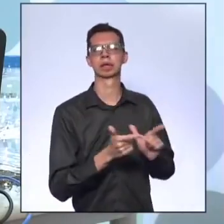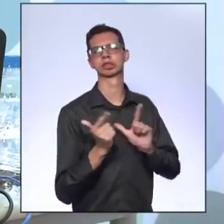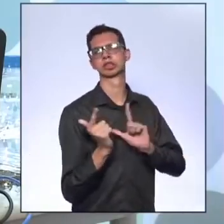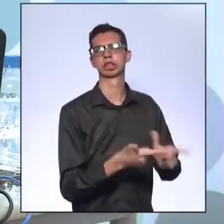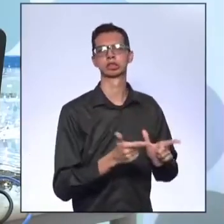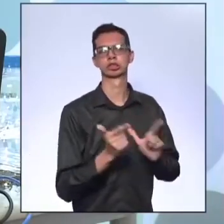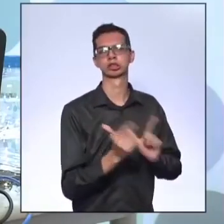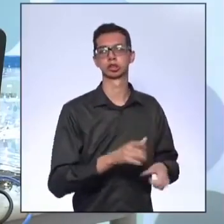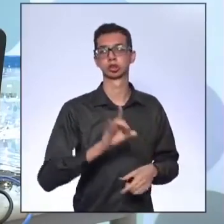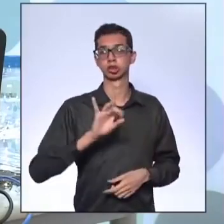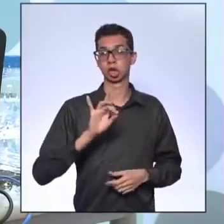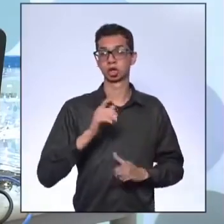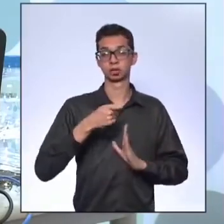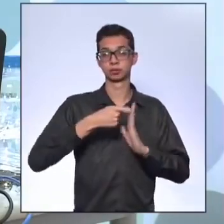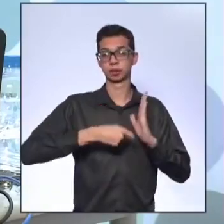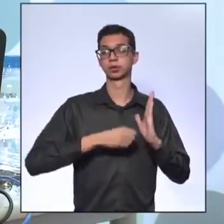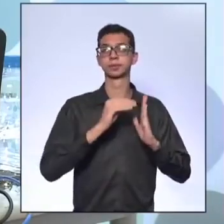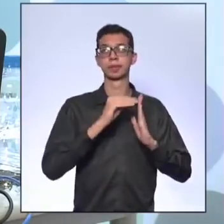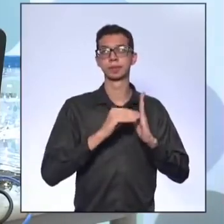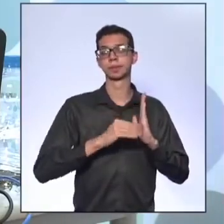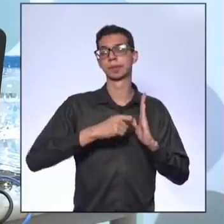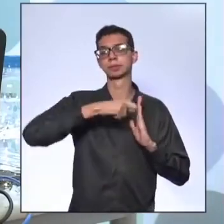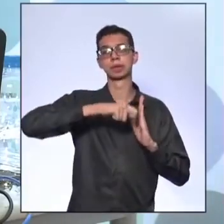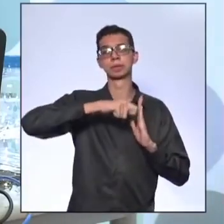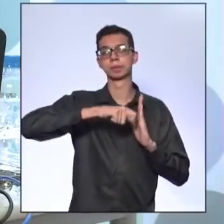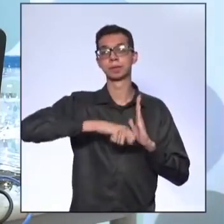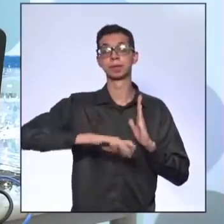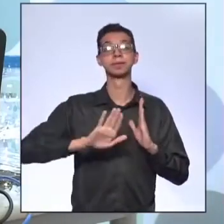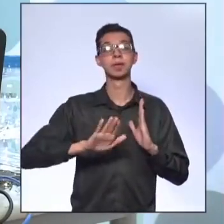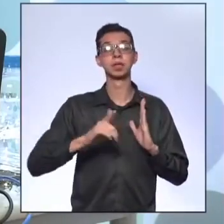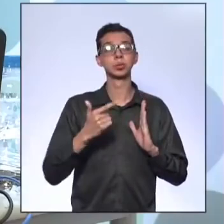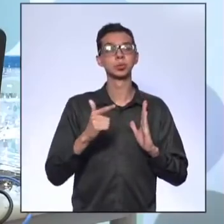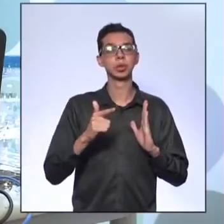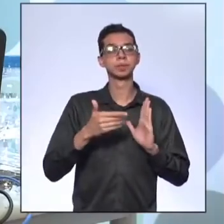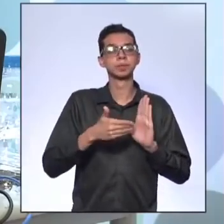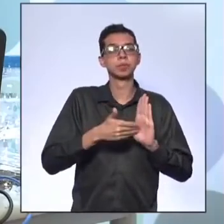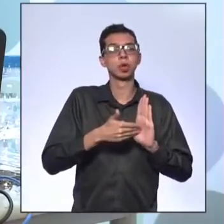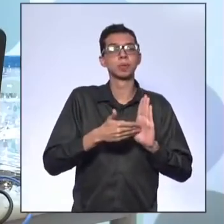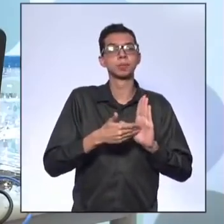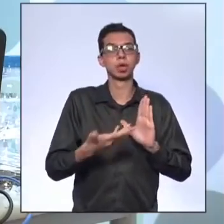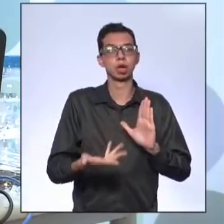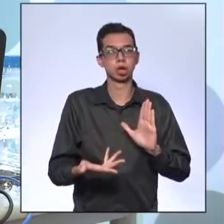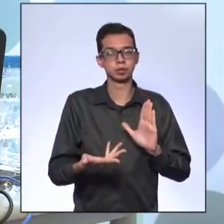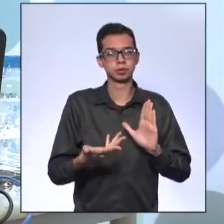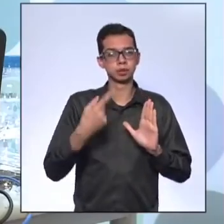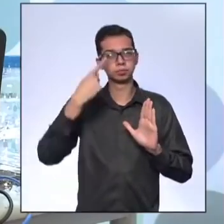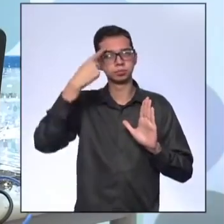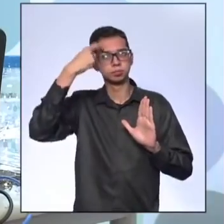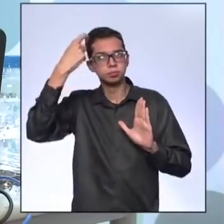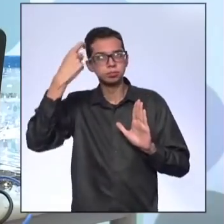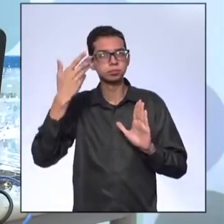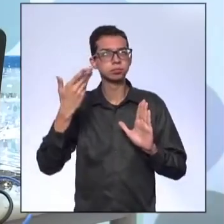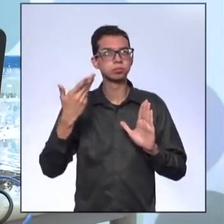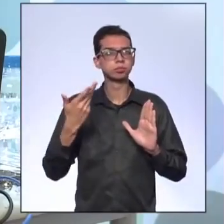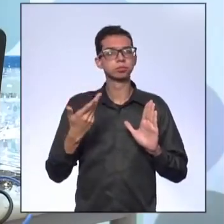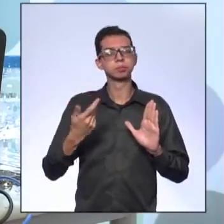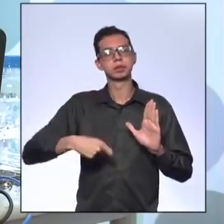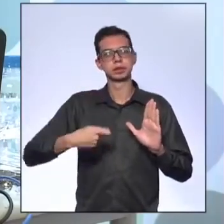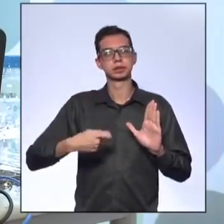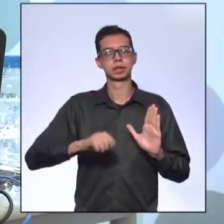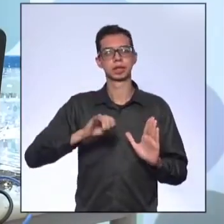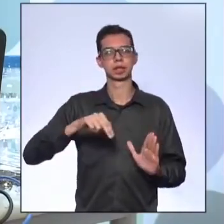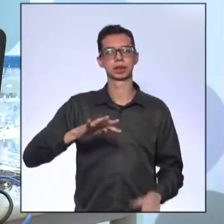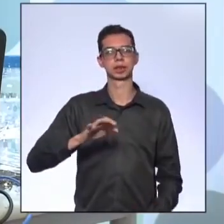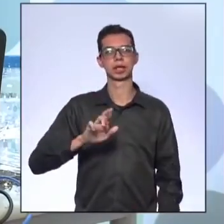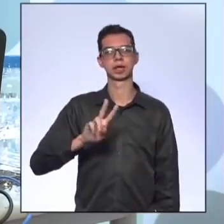não trazendo aí uma proposta de intervenção. Então, obrigatoriamente, tem que ter a proposta de intervenção, ok? Então, nós